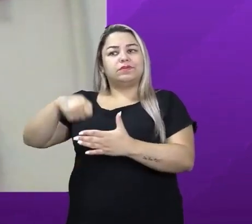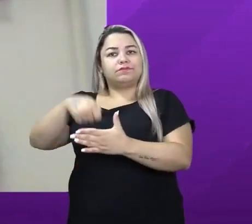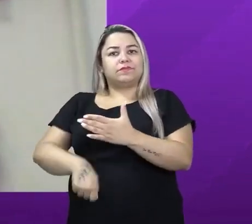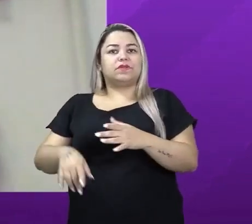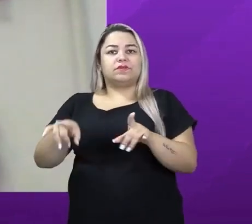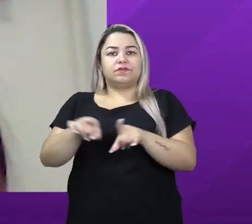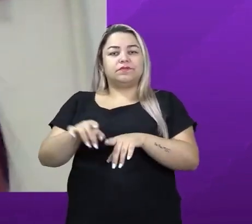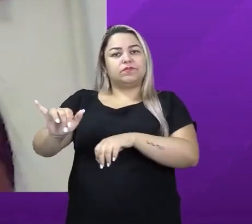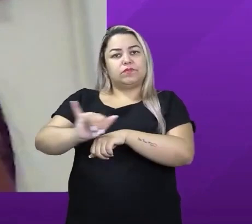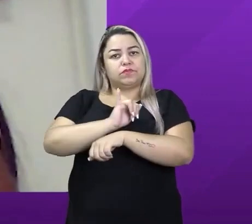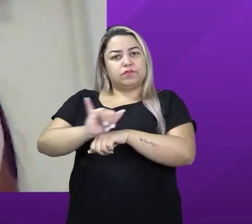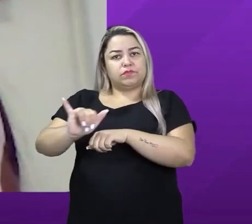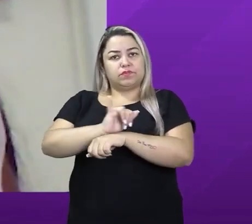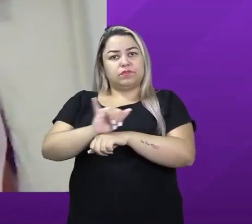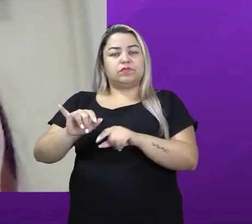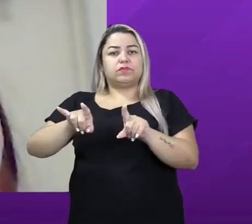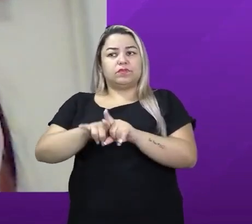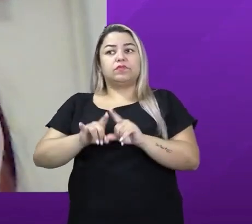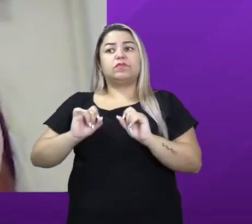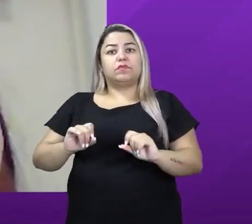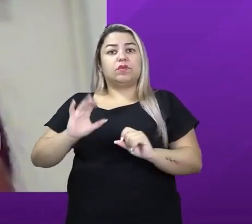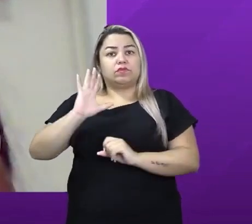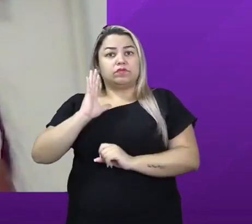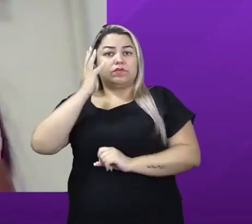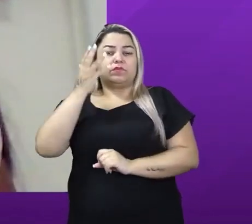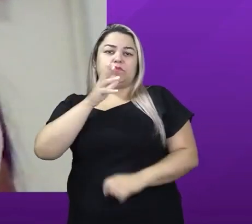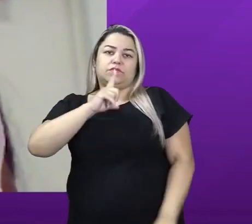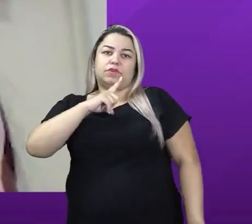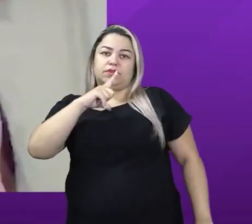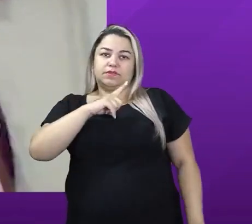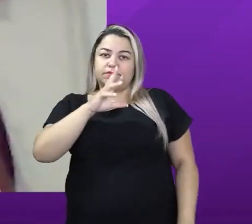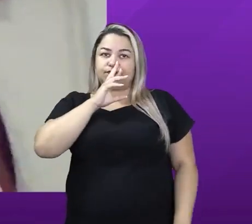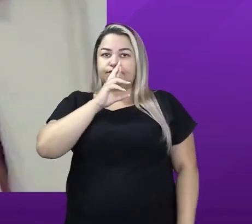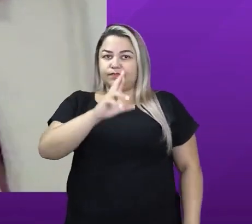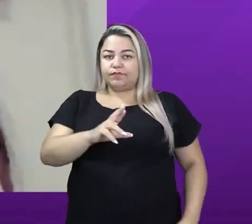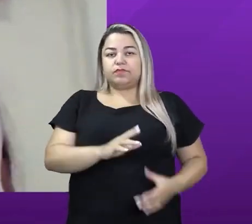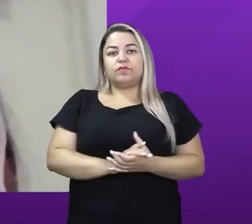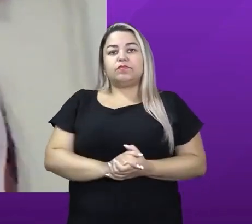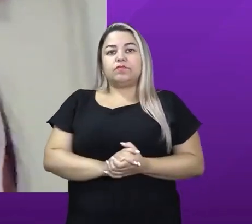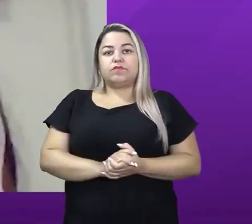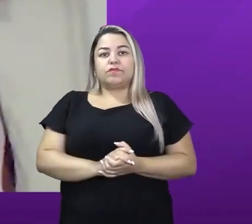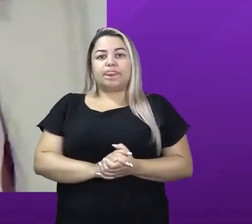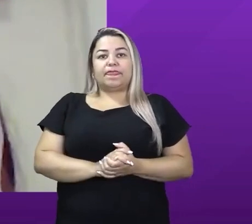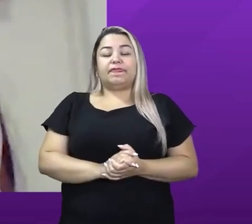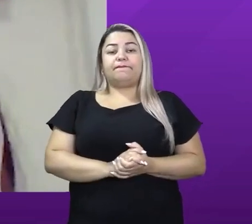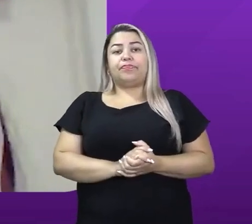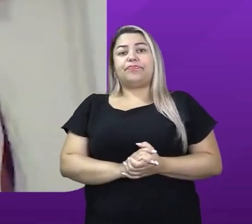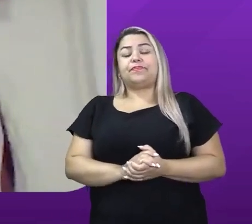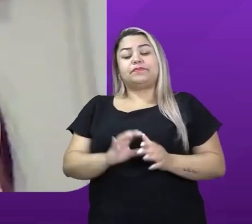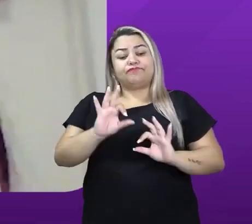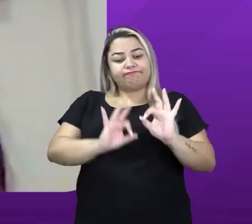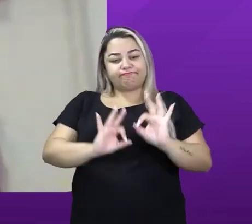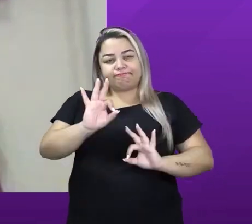das estratégias que definimos para obtermos respostas a ela. É a partir da